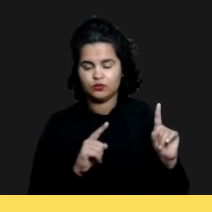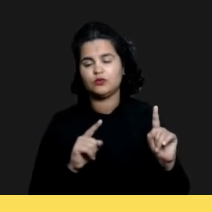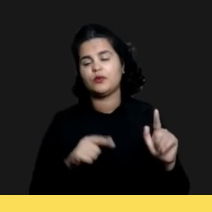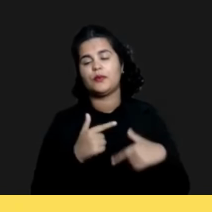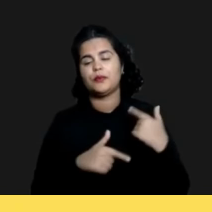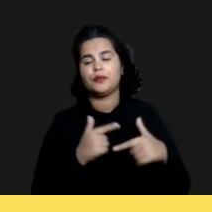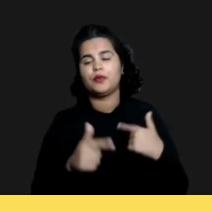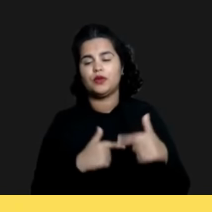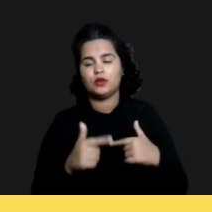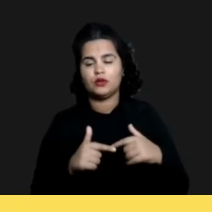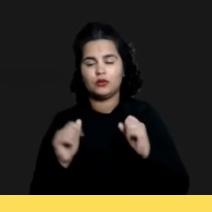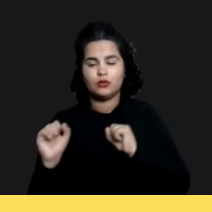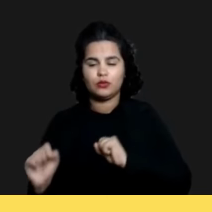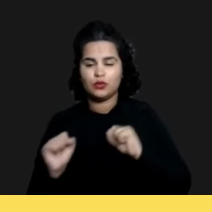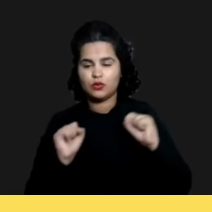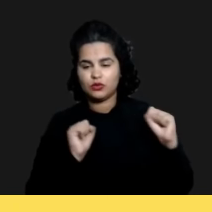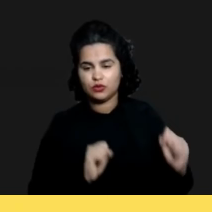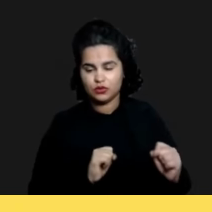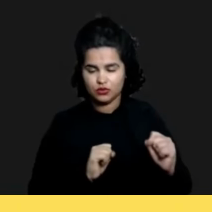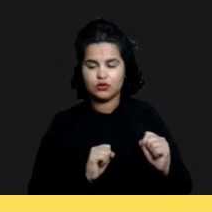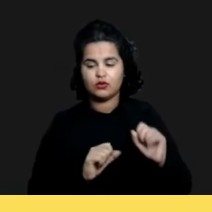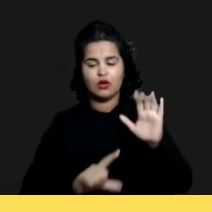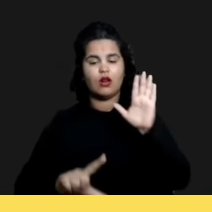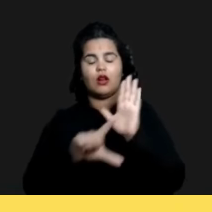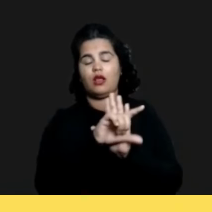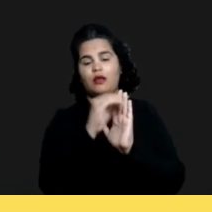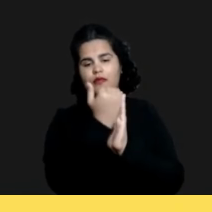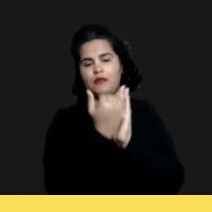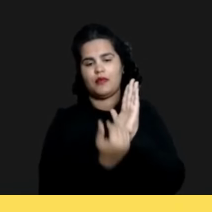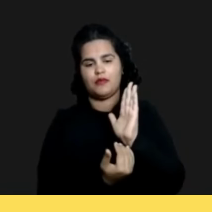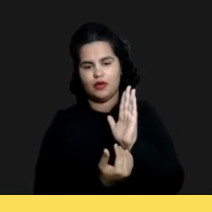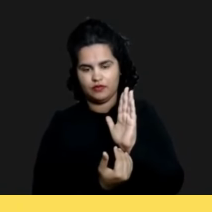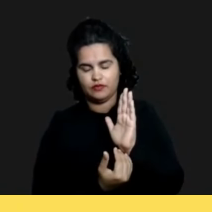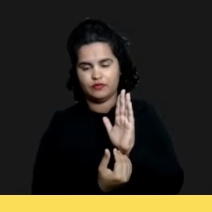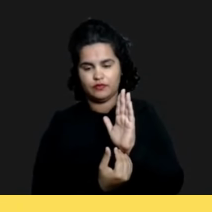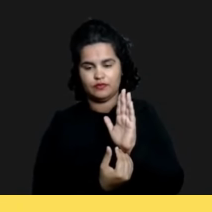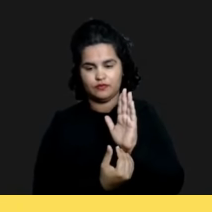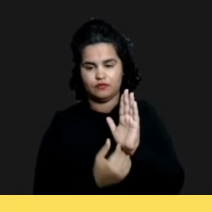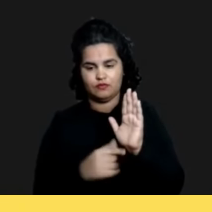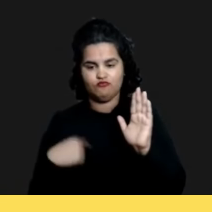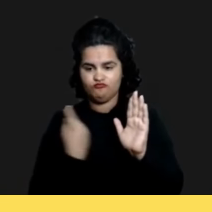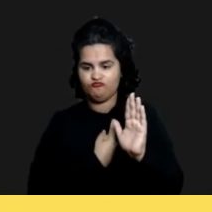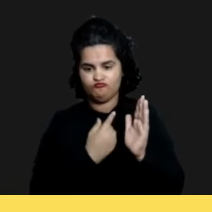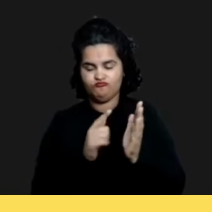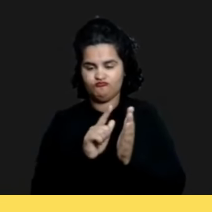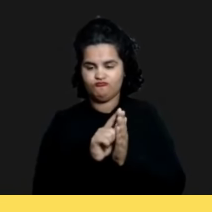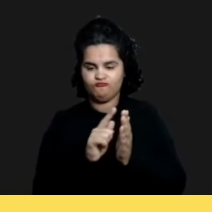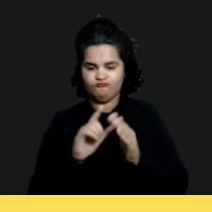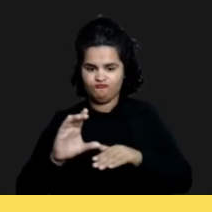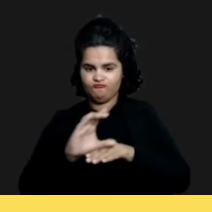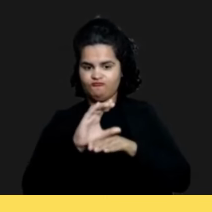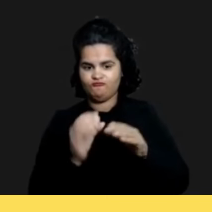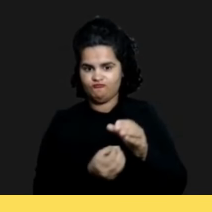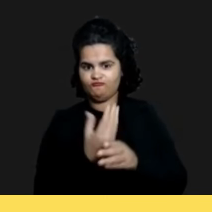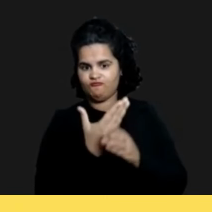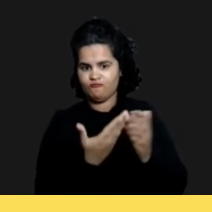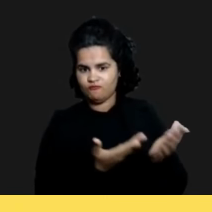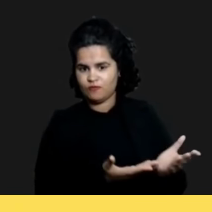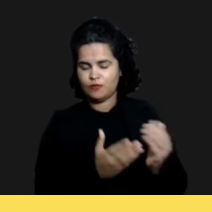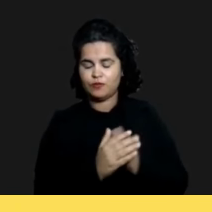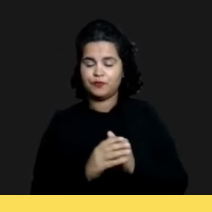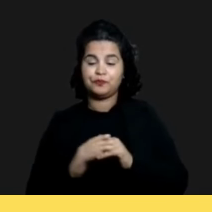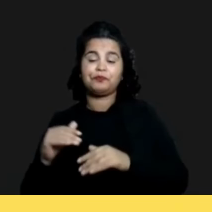atuar contra poderes ilegalmente constituídos. As eleições